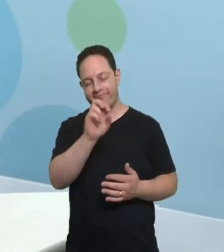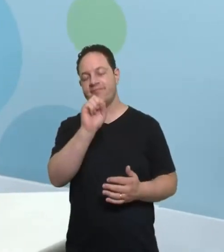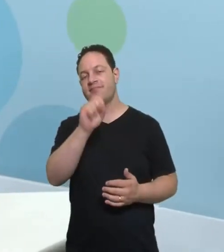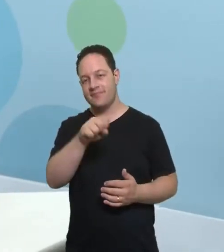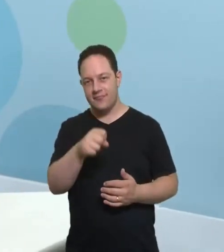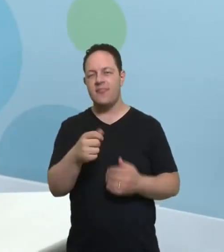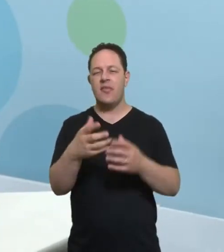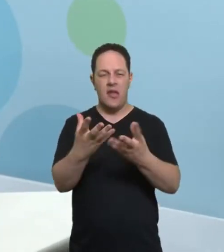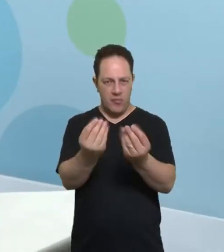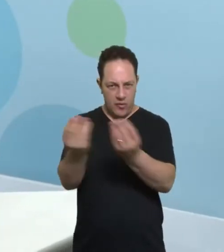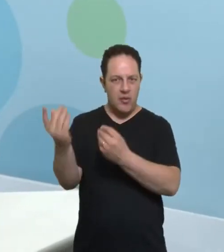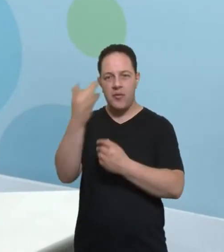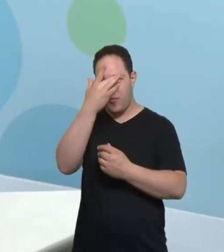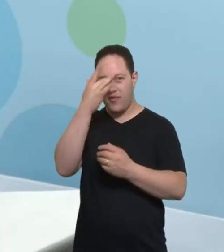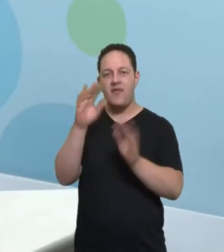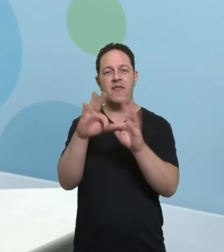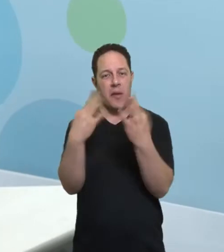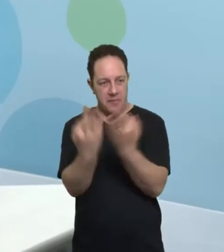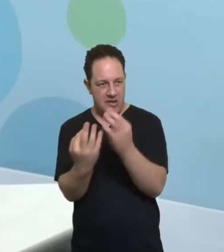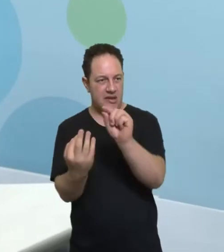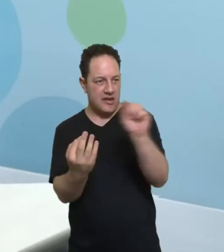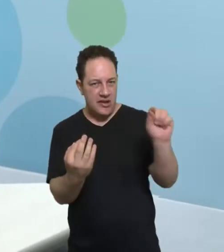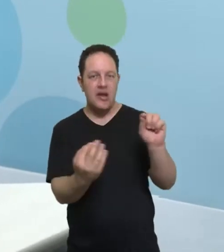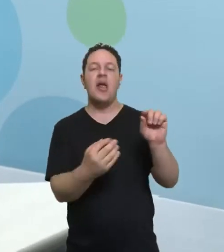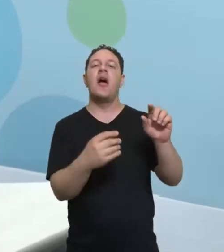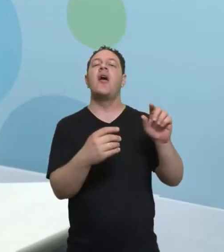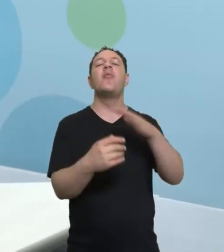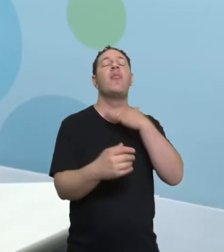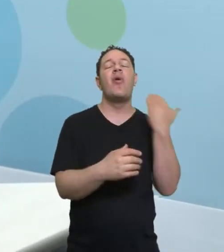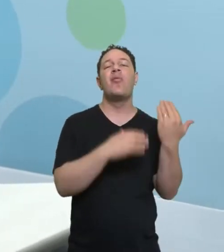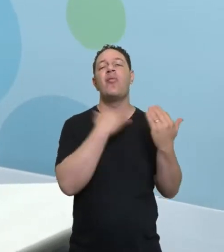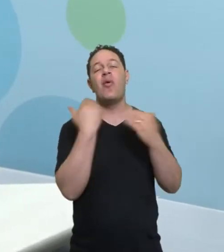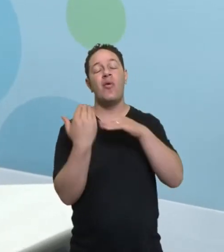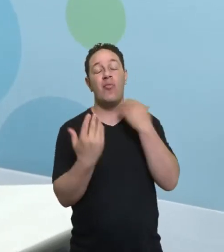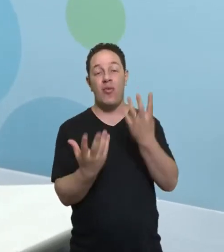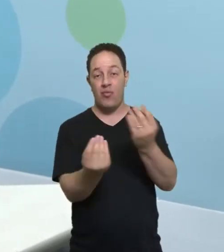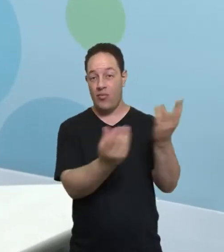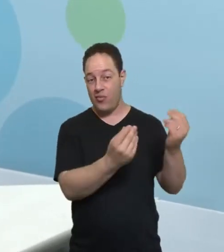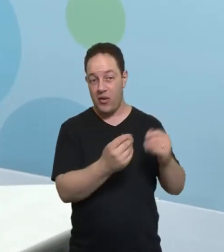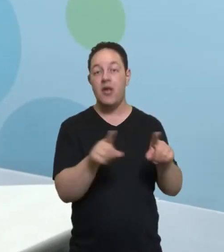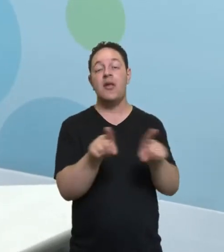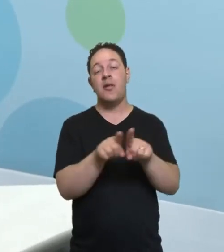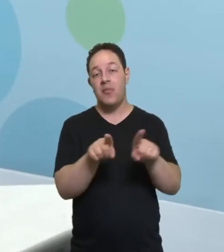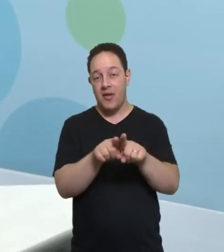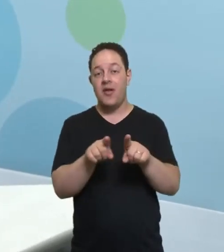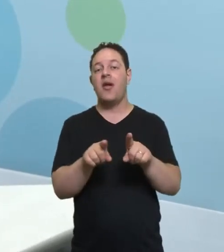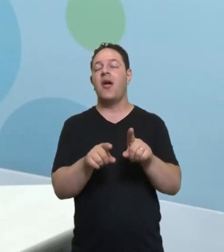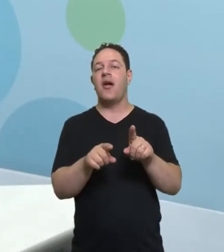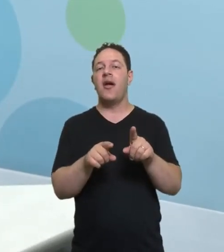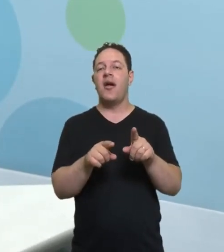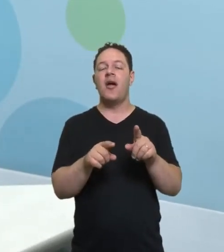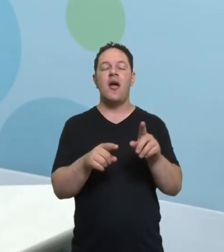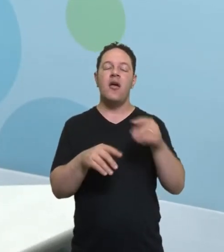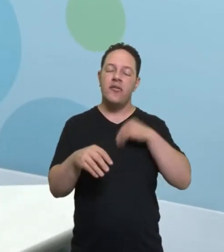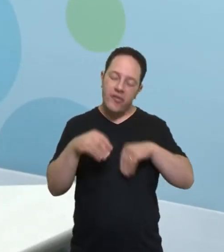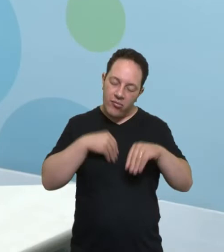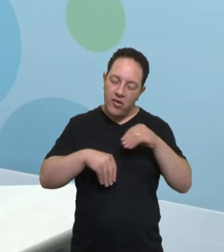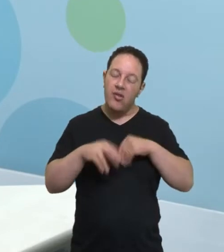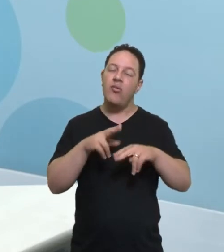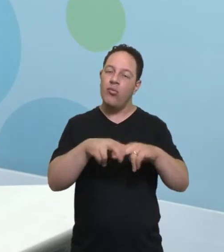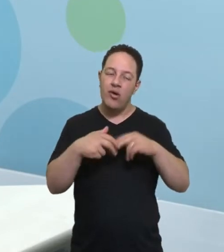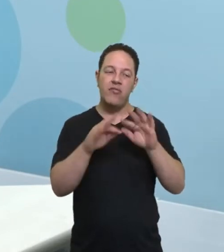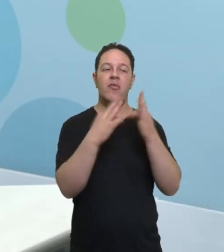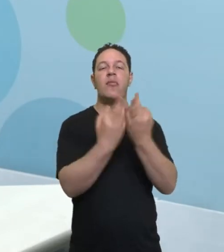pessoas vários parentes dos Estudantes dele faleceram né e ele inclusive acabou ontem depressão por conta